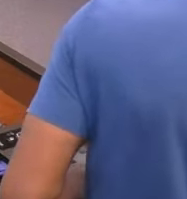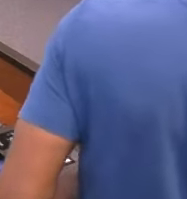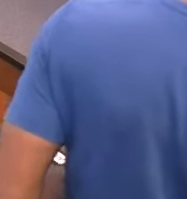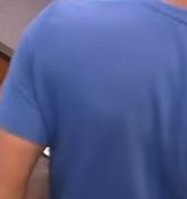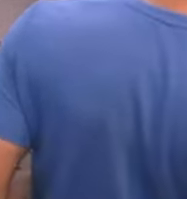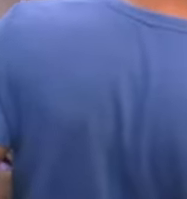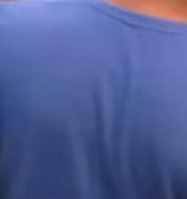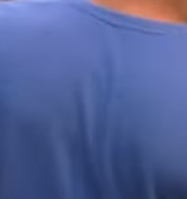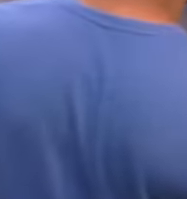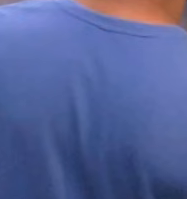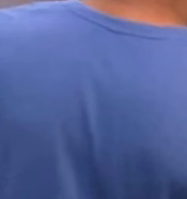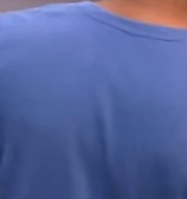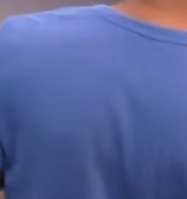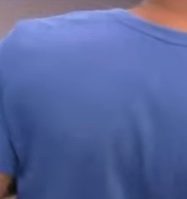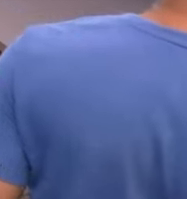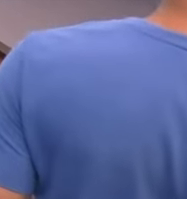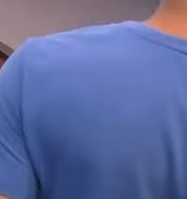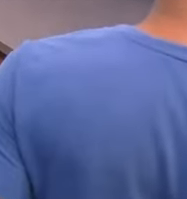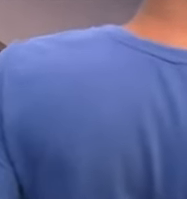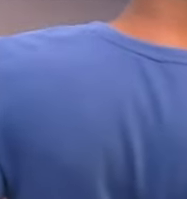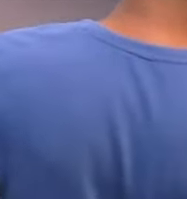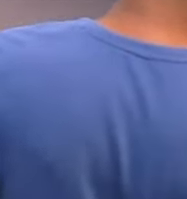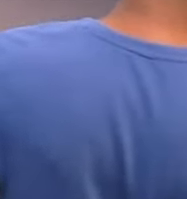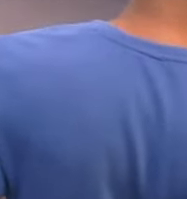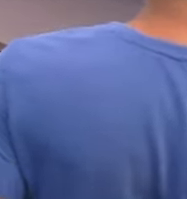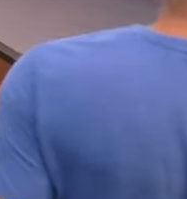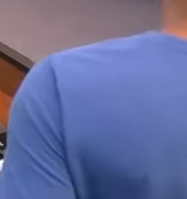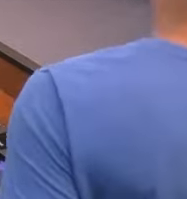SUB Felipe Peixoto.